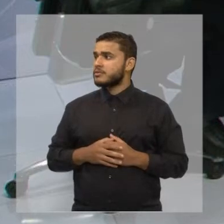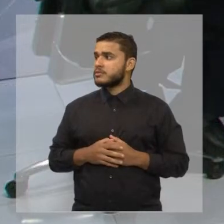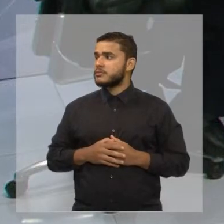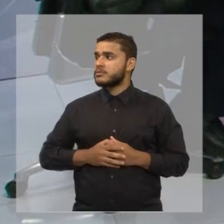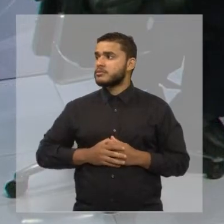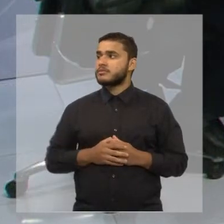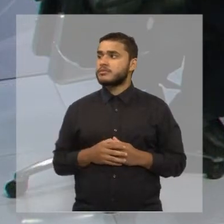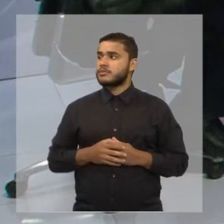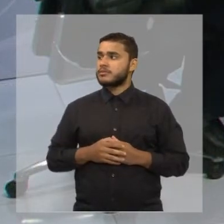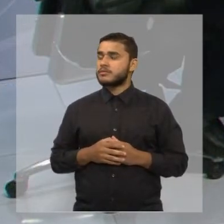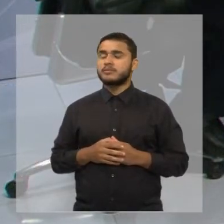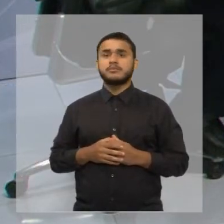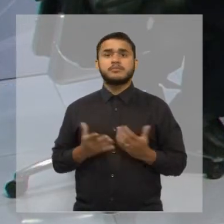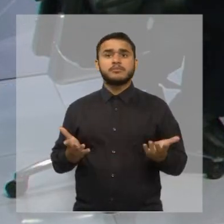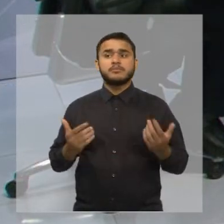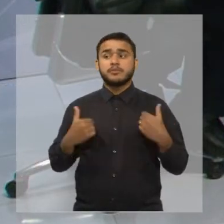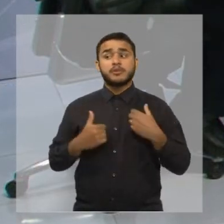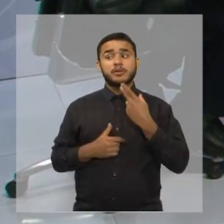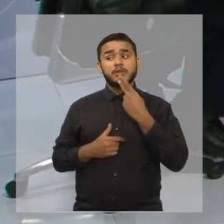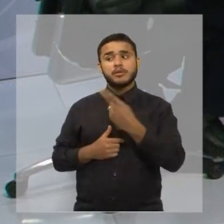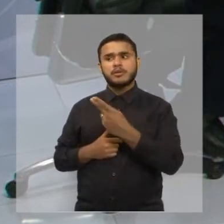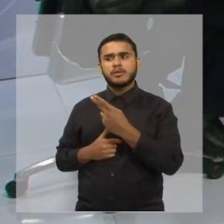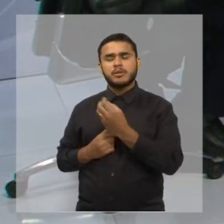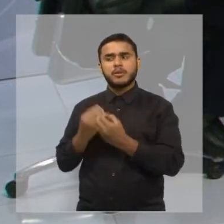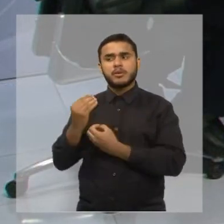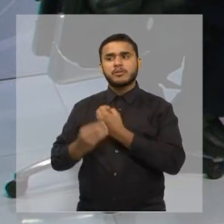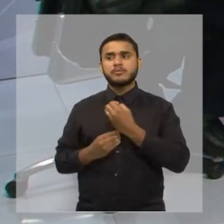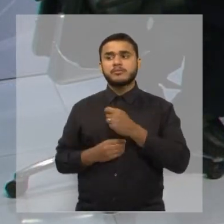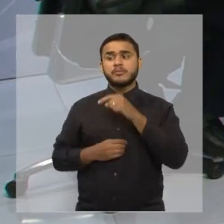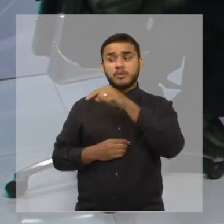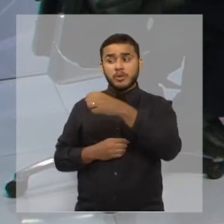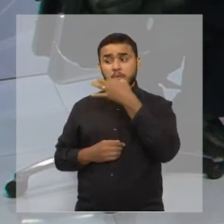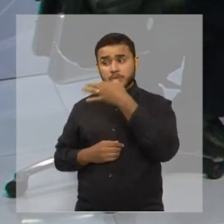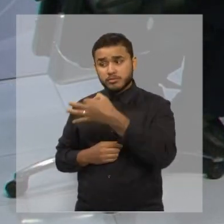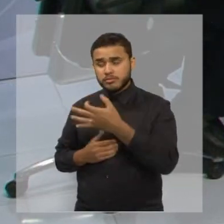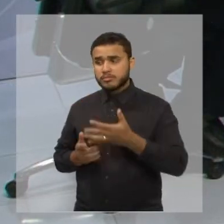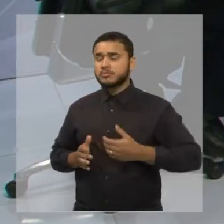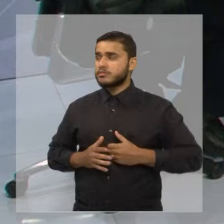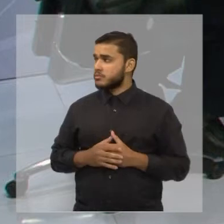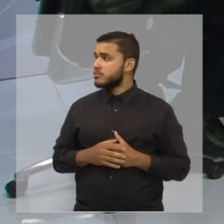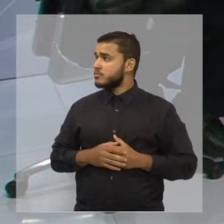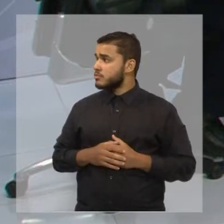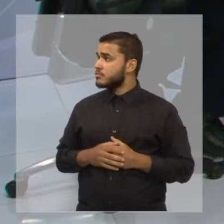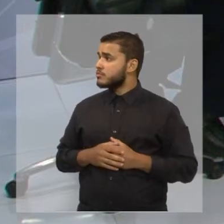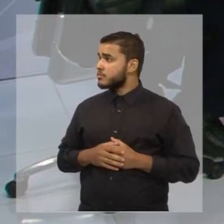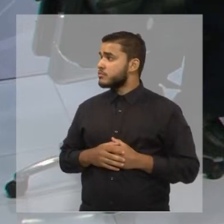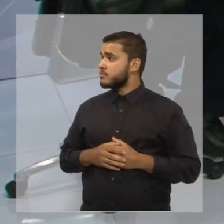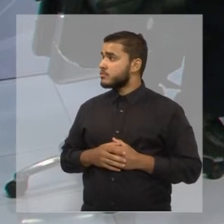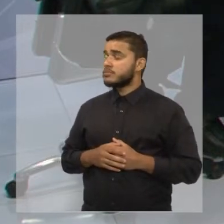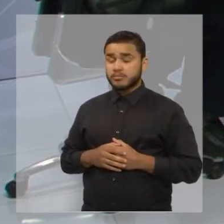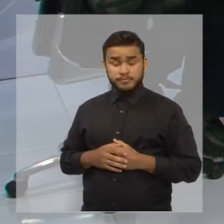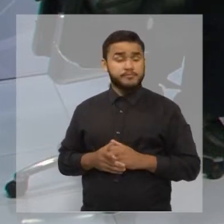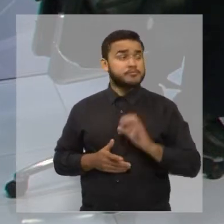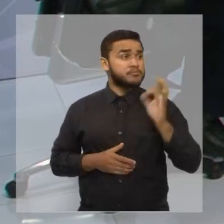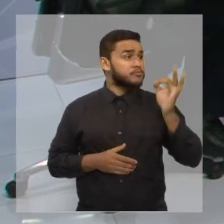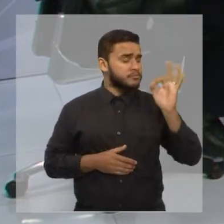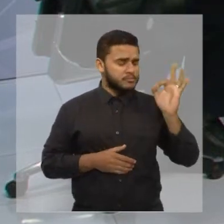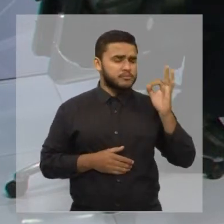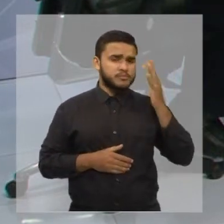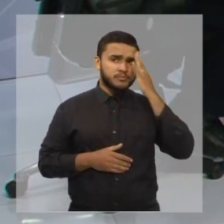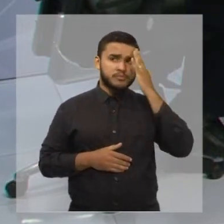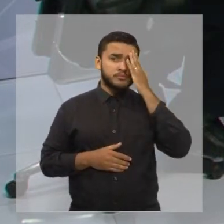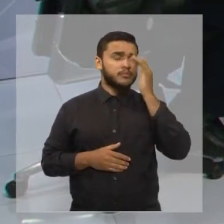mas a agressividade... Não, eu só estou colocando aqui para ter um lado a ser observado. Muito oportuna a sua colocação. A agressão que